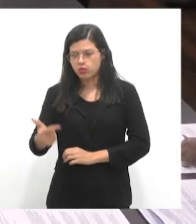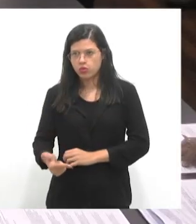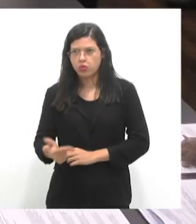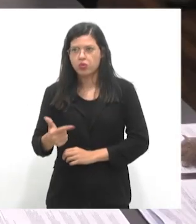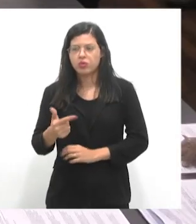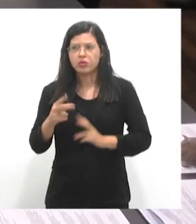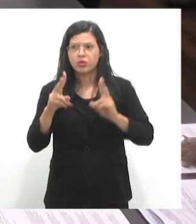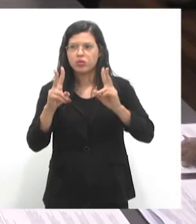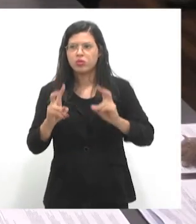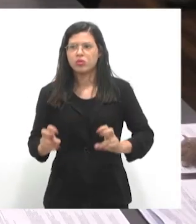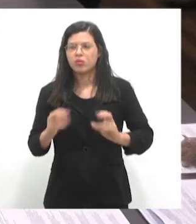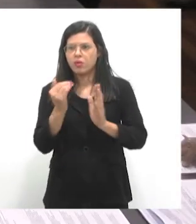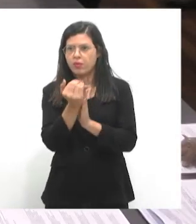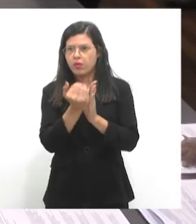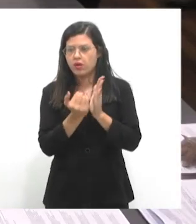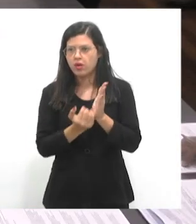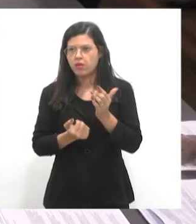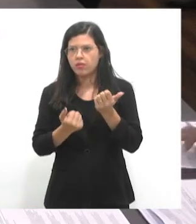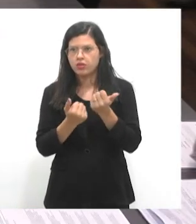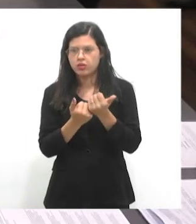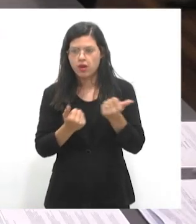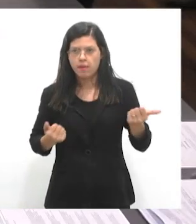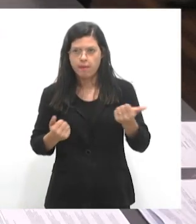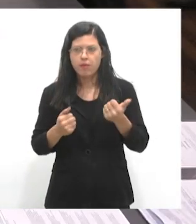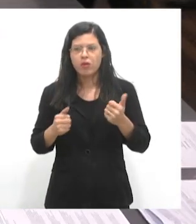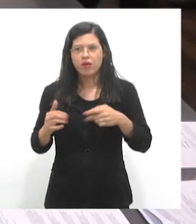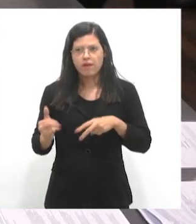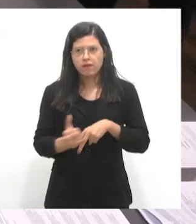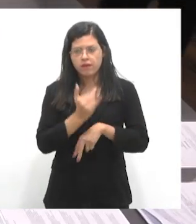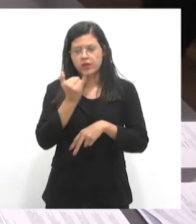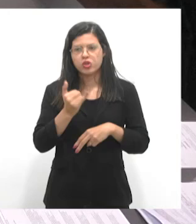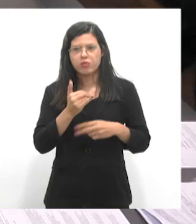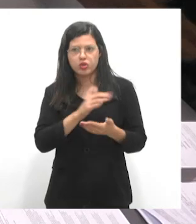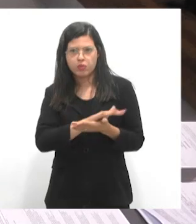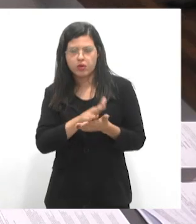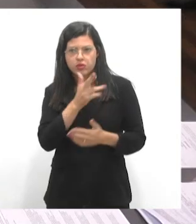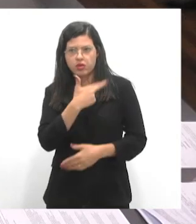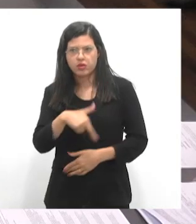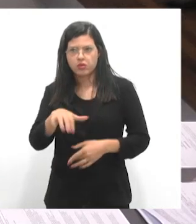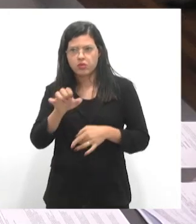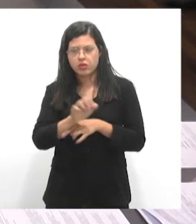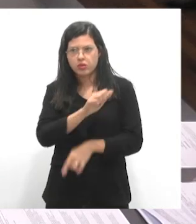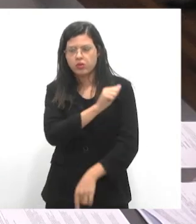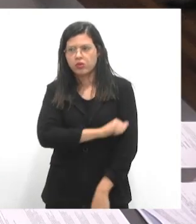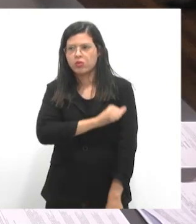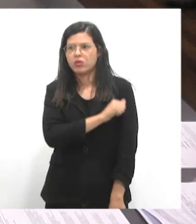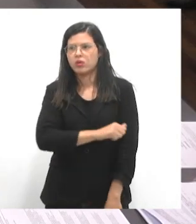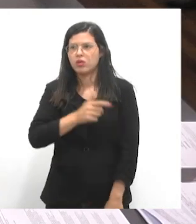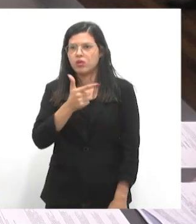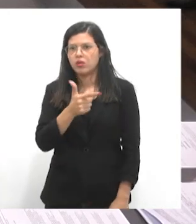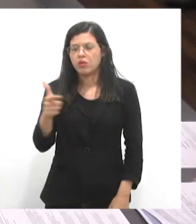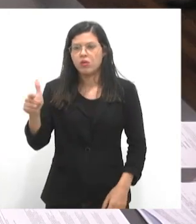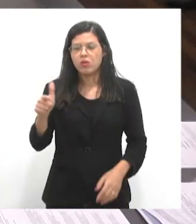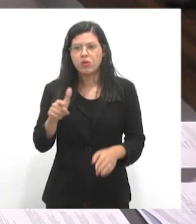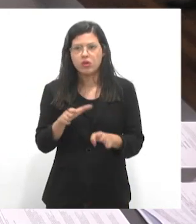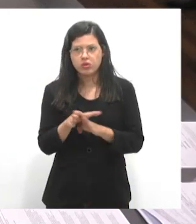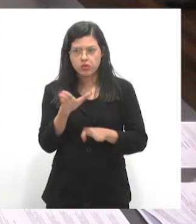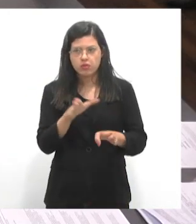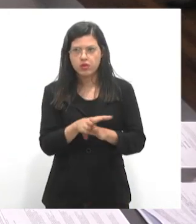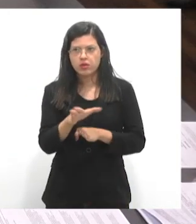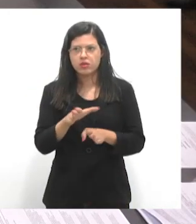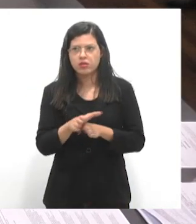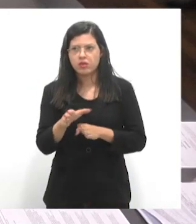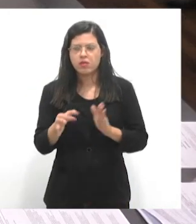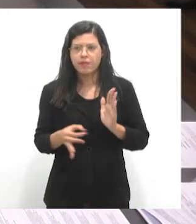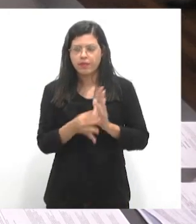que dispõe sobre o programa de assistência às vítimas de intolerância religiosa no âmbito do Estado do Rio de Janeiro e dá outras providências.